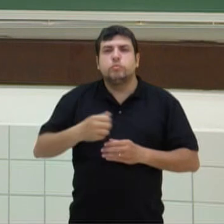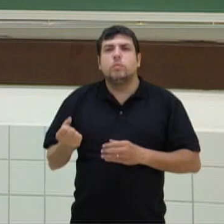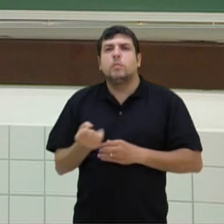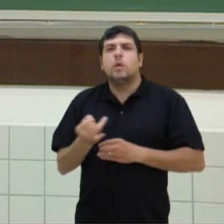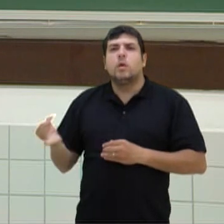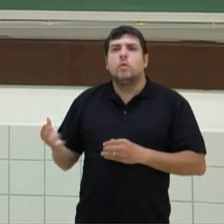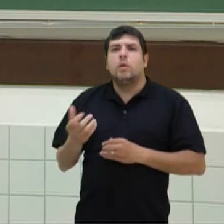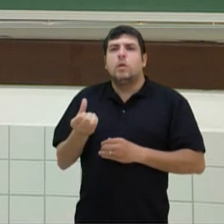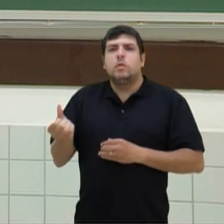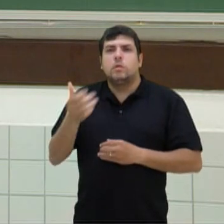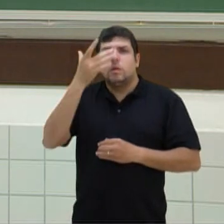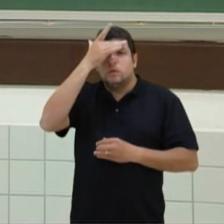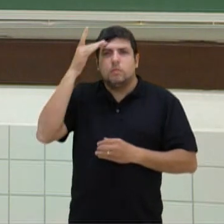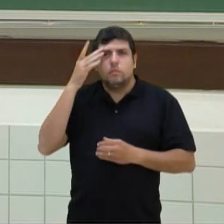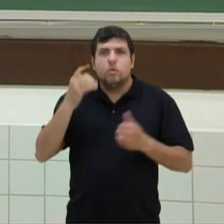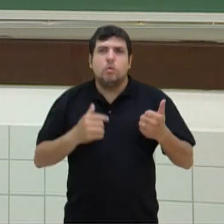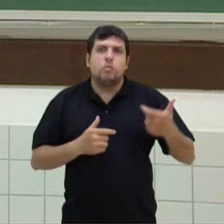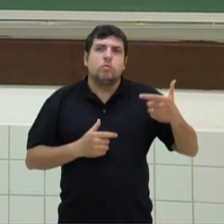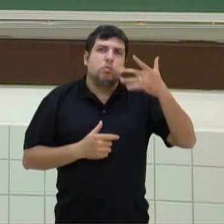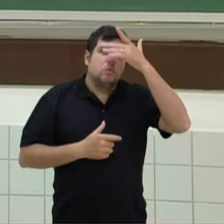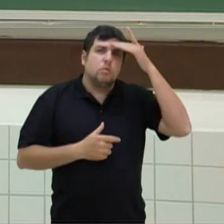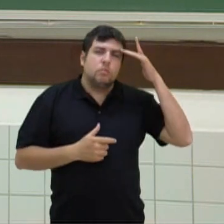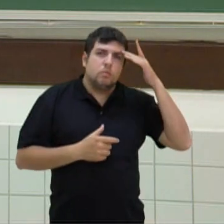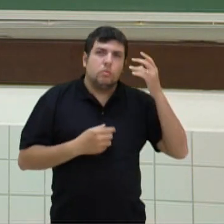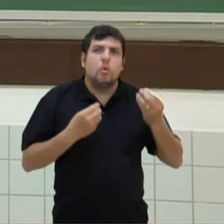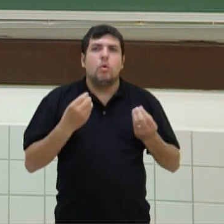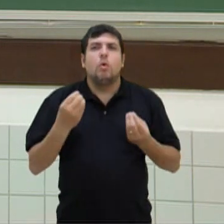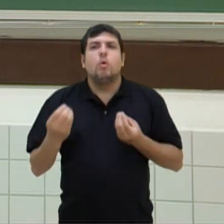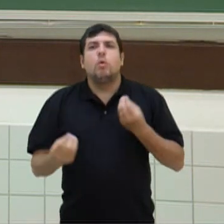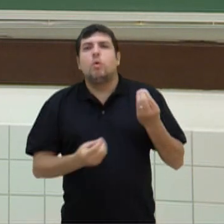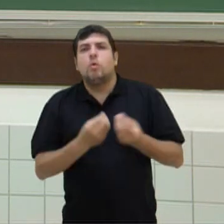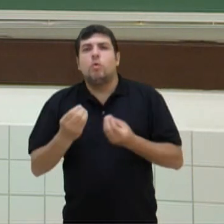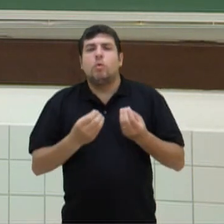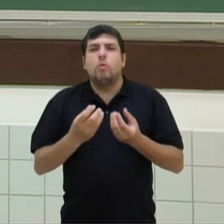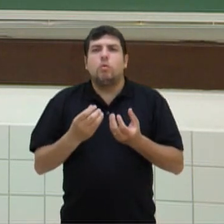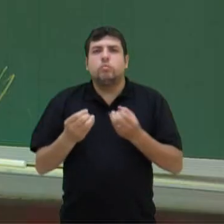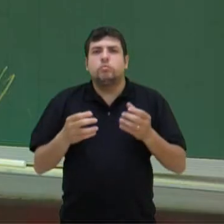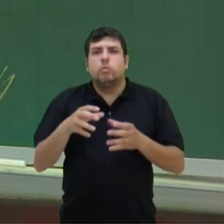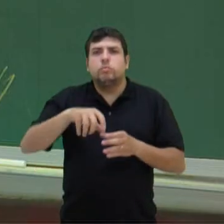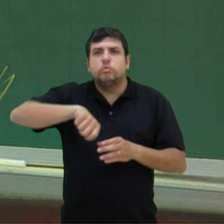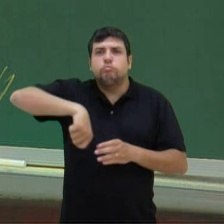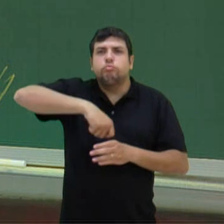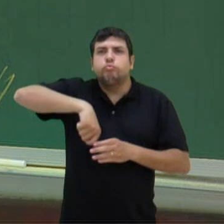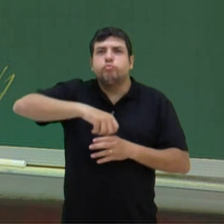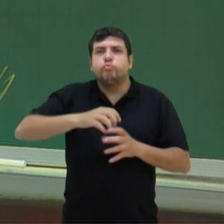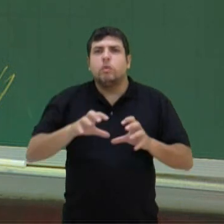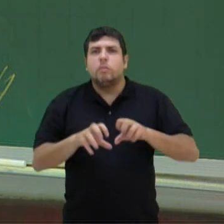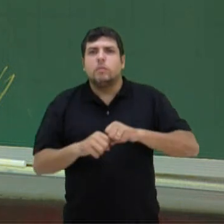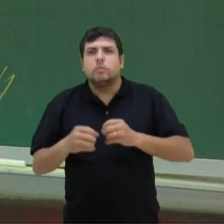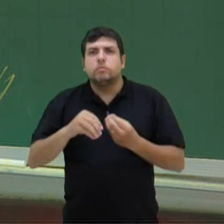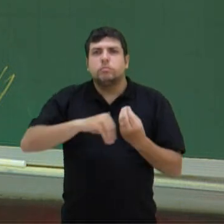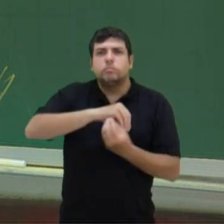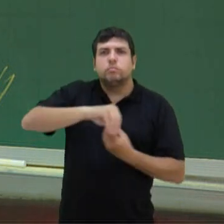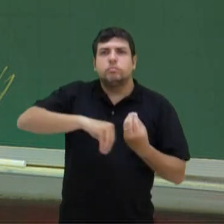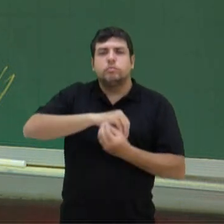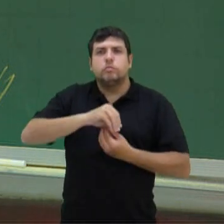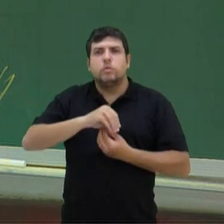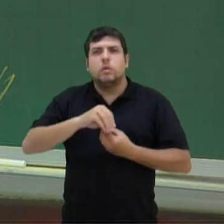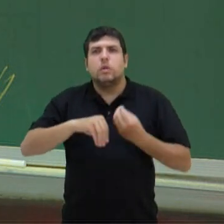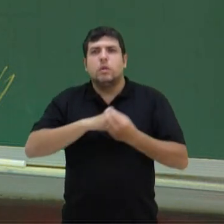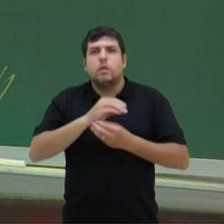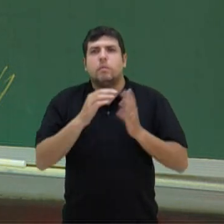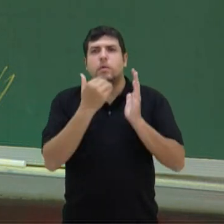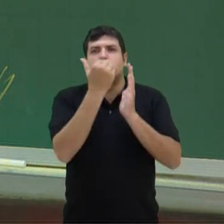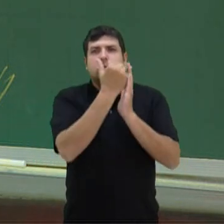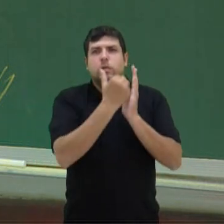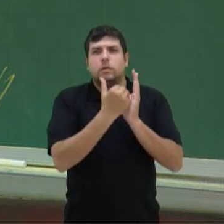12 pessoas. Como que eu vou manipular a minha receita dependendo do rendimento que eu quero ter dentro daquela culinária que eu vou